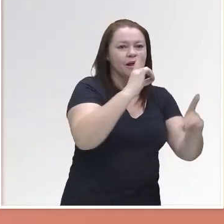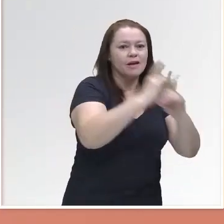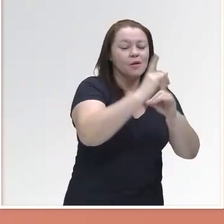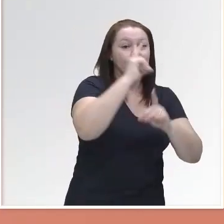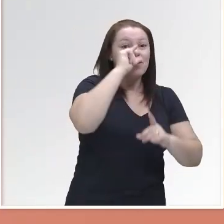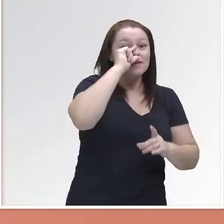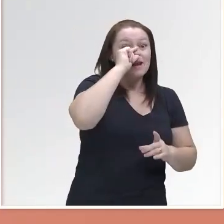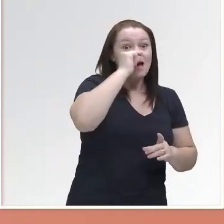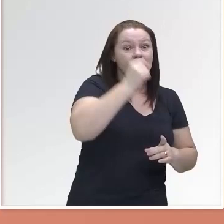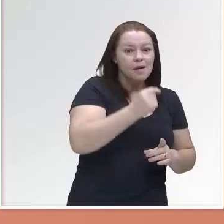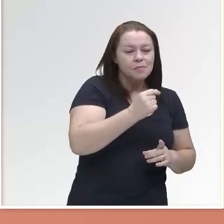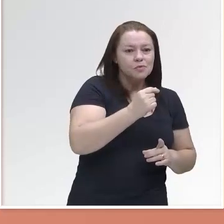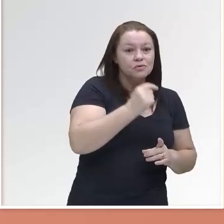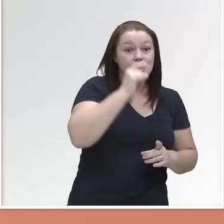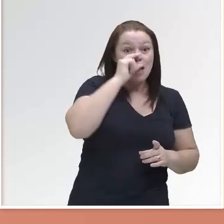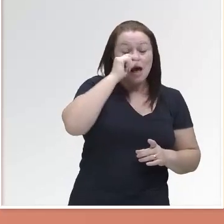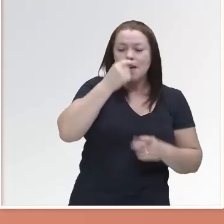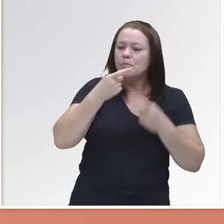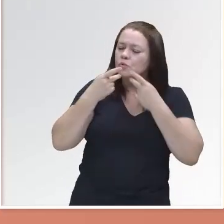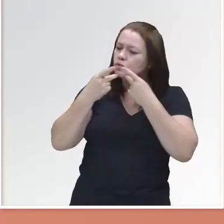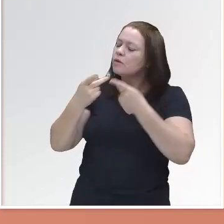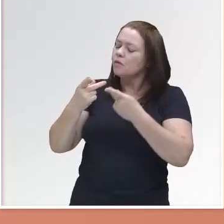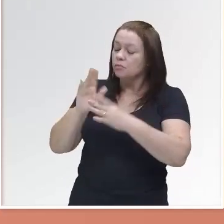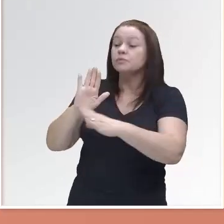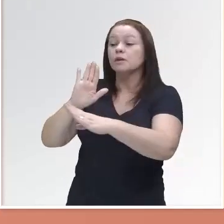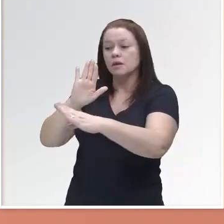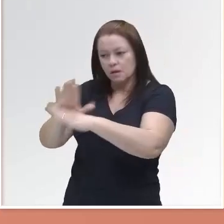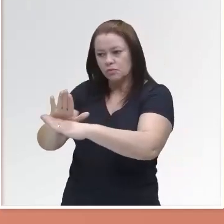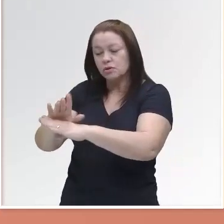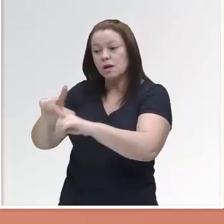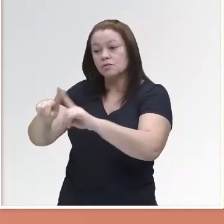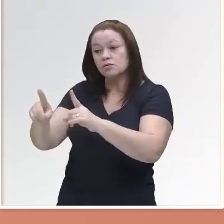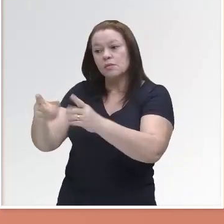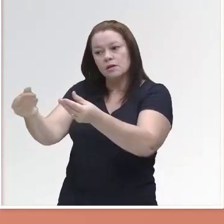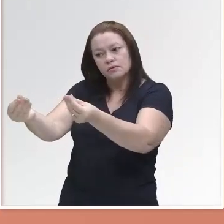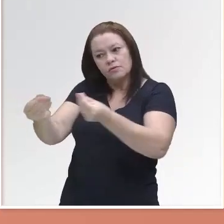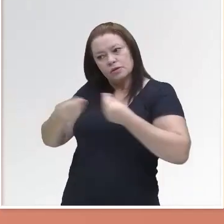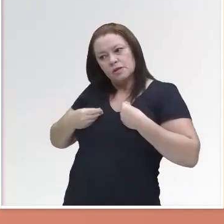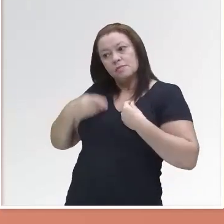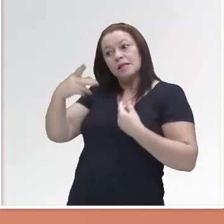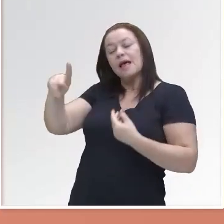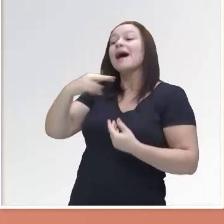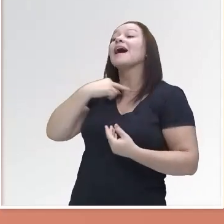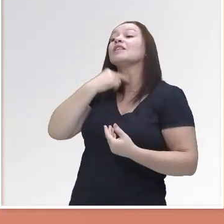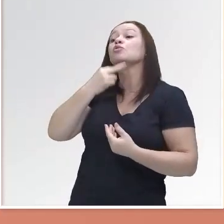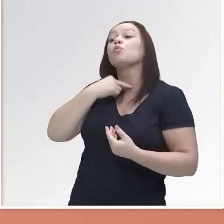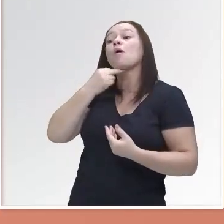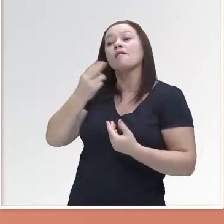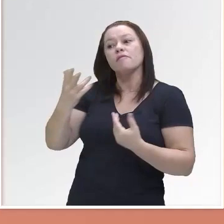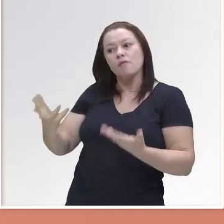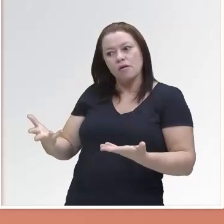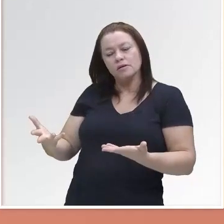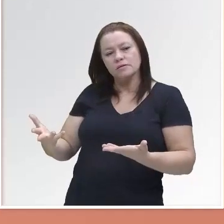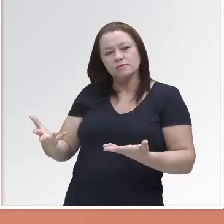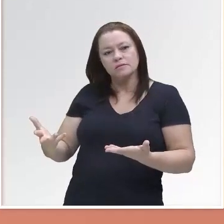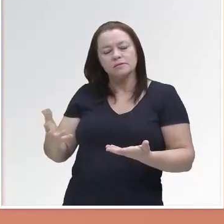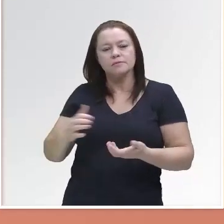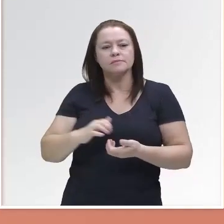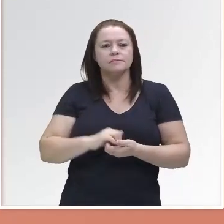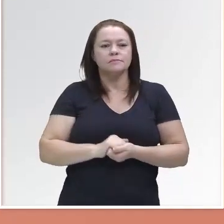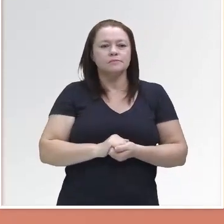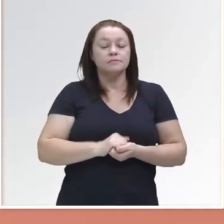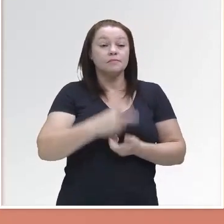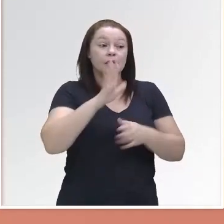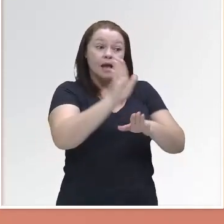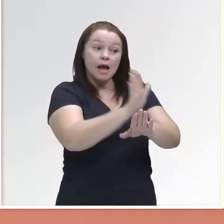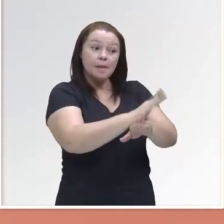ajudar a sereia em troca de sua voz. Ariel queria ter pernas para encontrar o